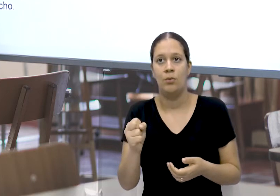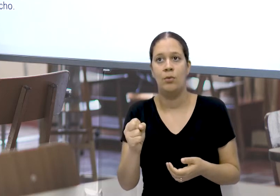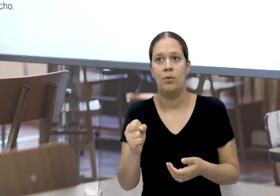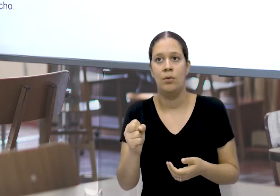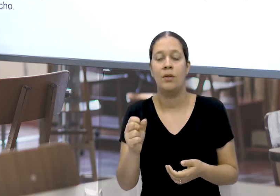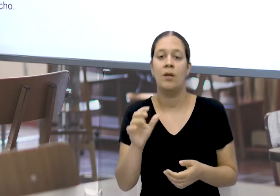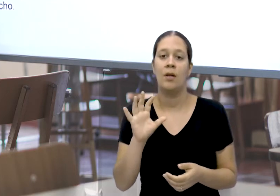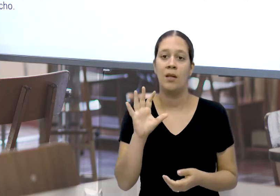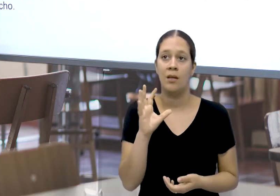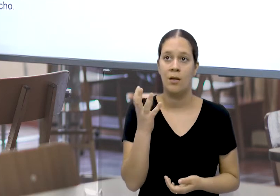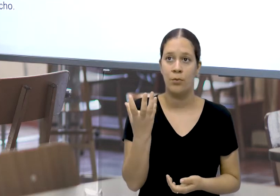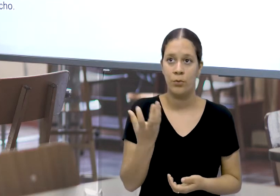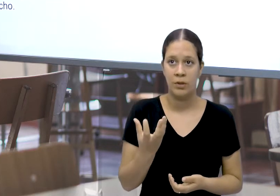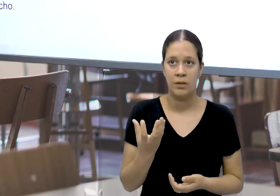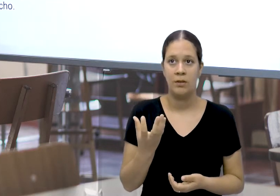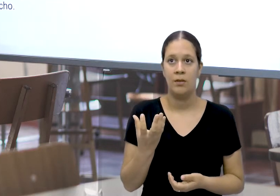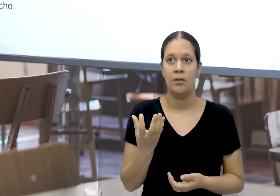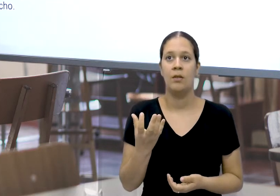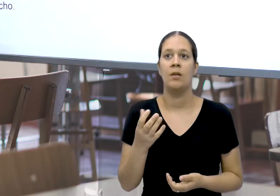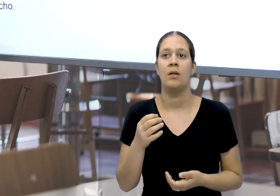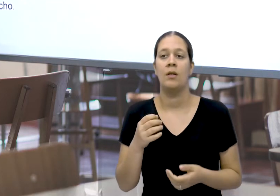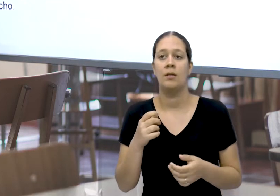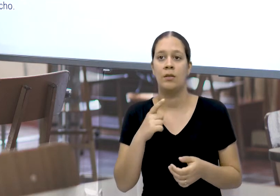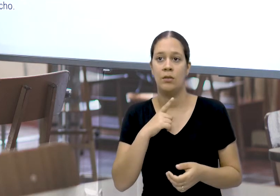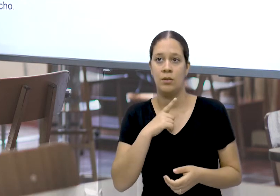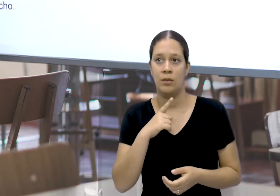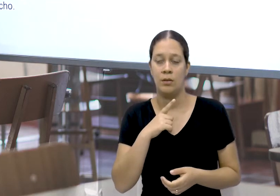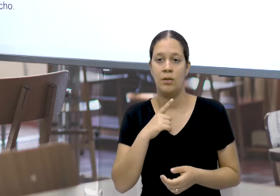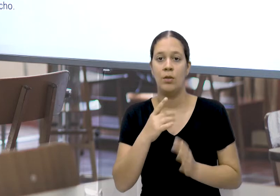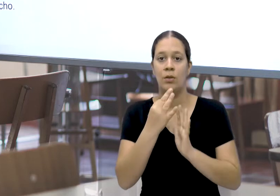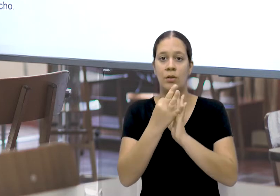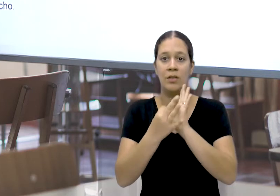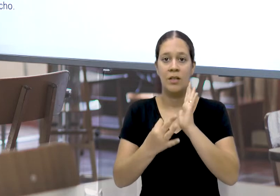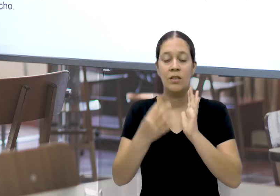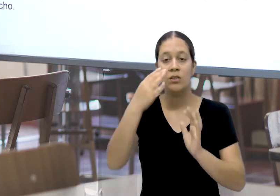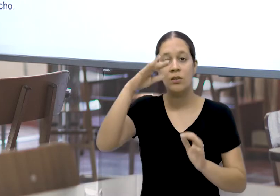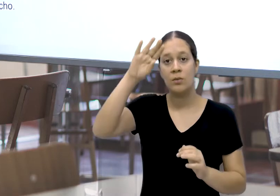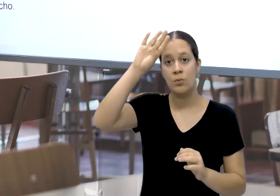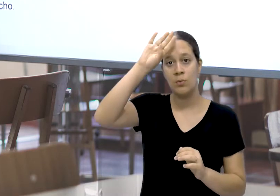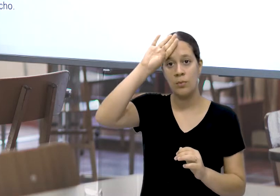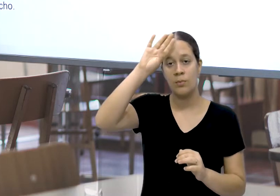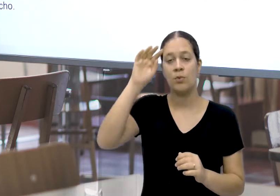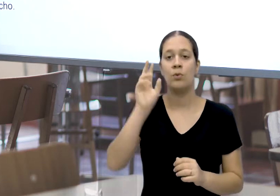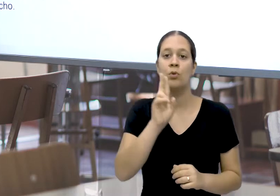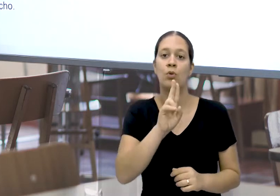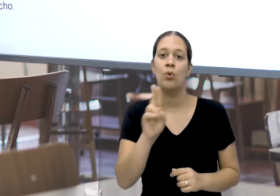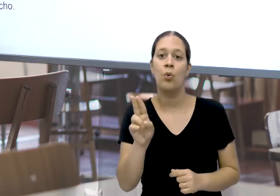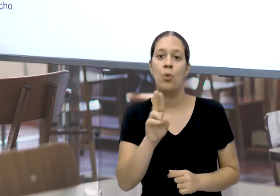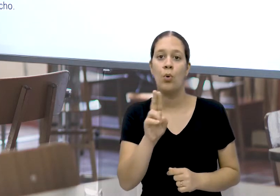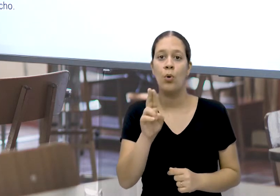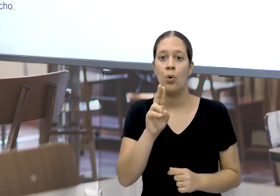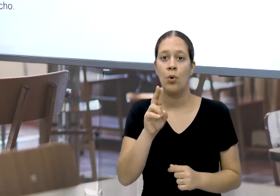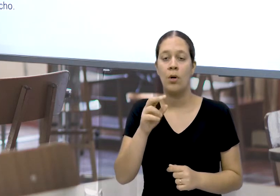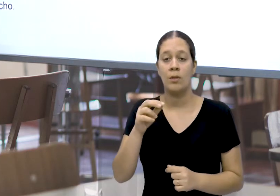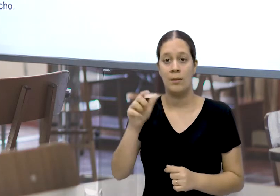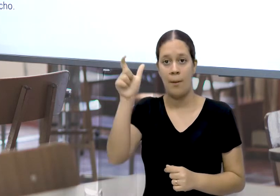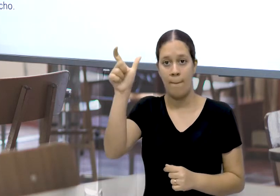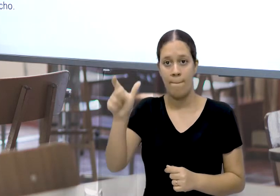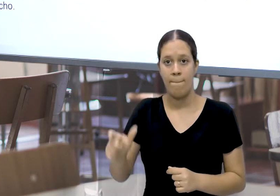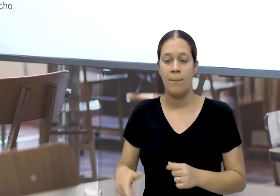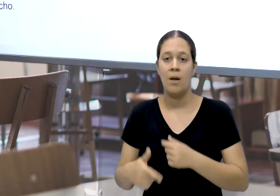meu nome ali, ó, Daphne. E o que eu vou falar? Bom dia. Mas também pode ter meu nome,